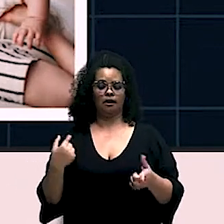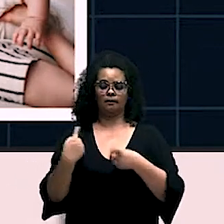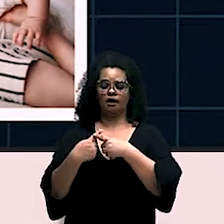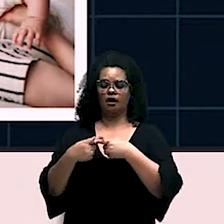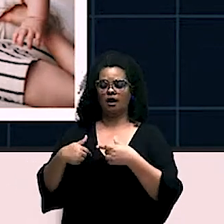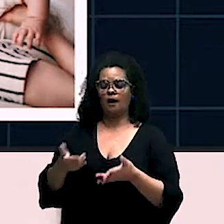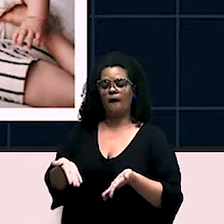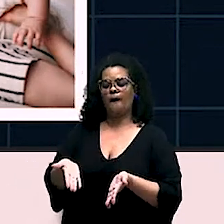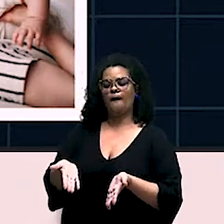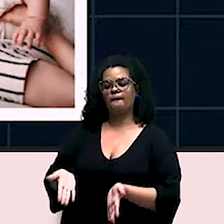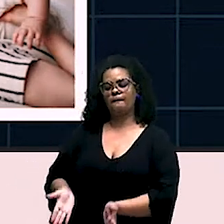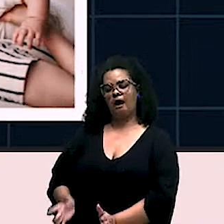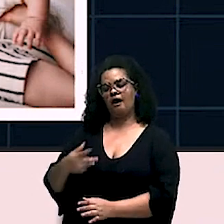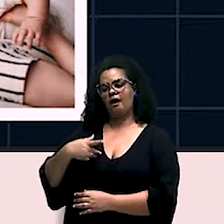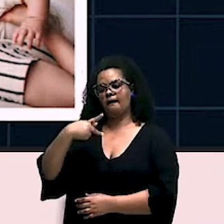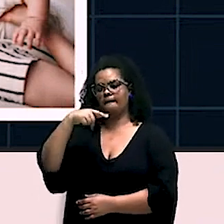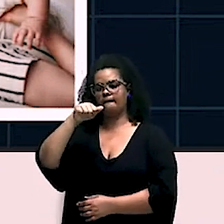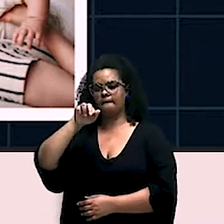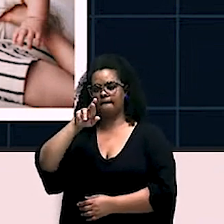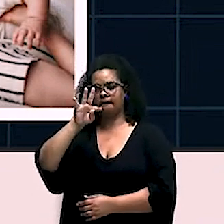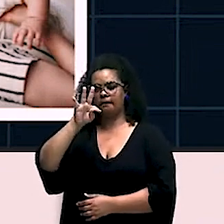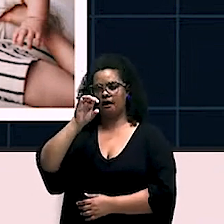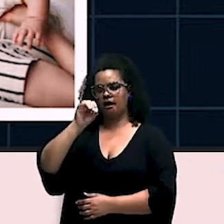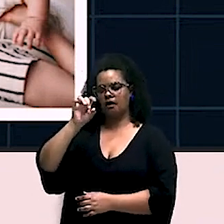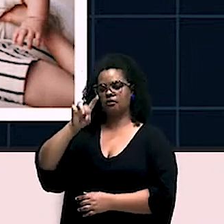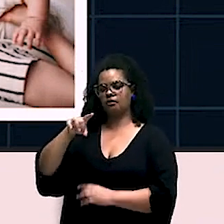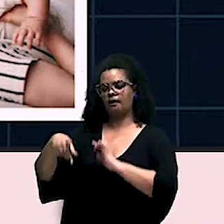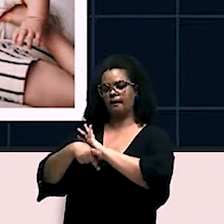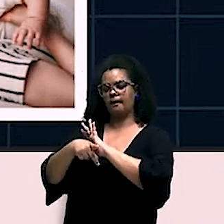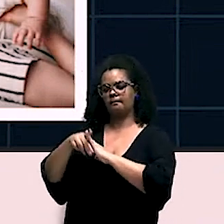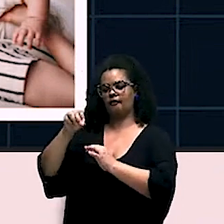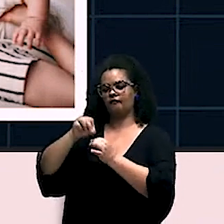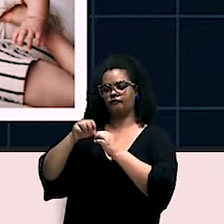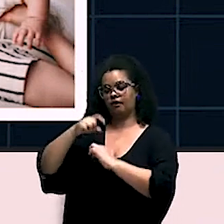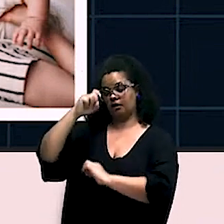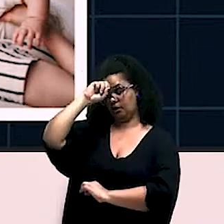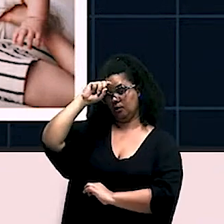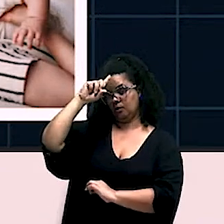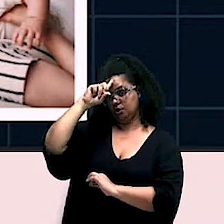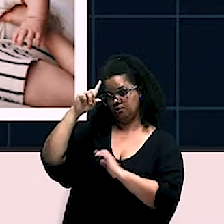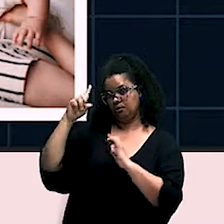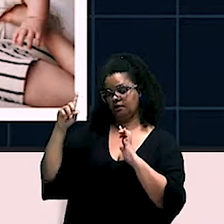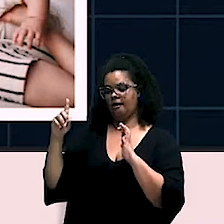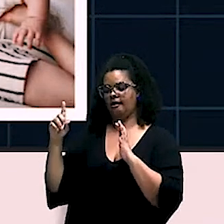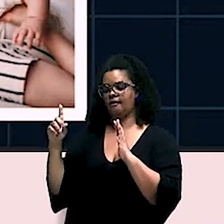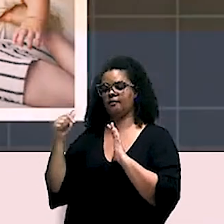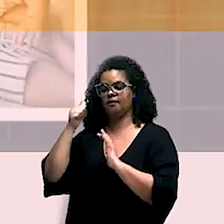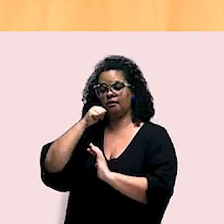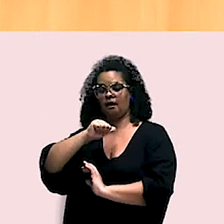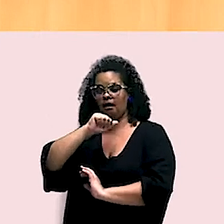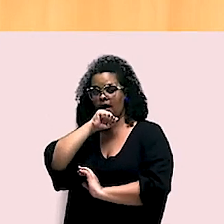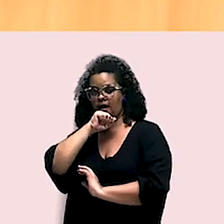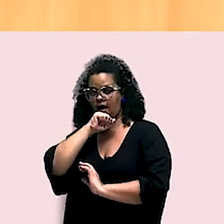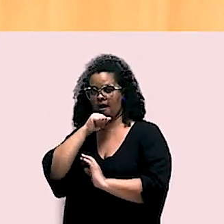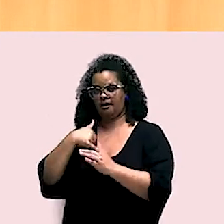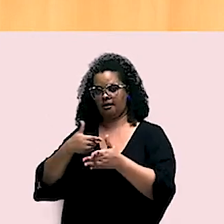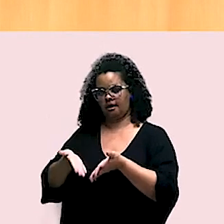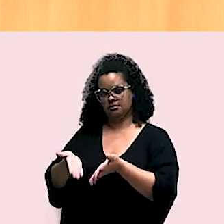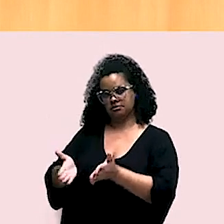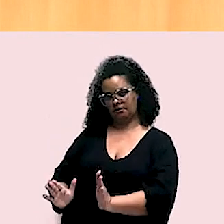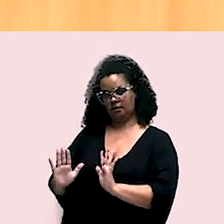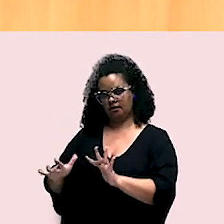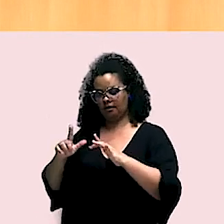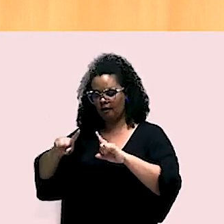realizado em nível municipal, né? Geralmente é em maternidade, hospital, que aí envolve mais média e alta complexidade, e